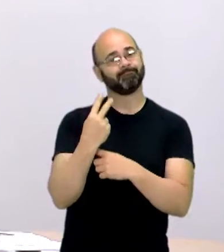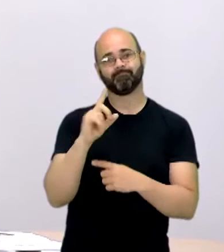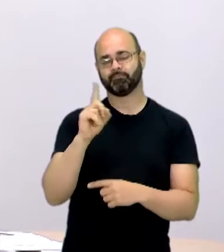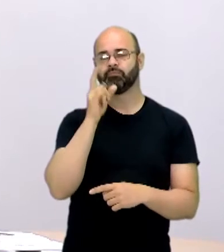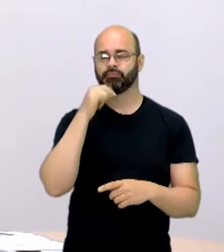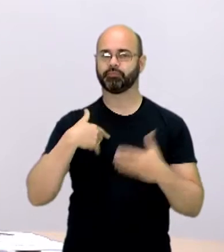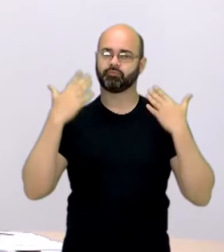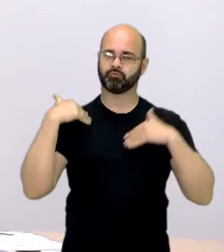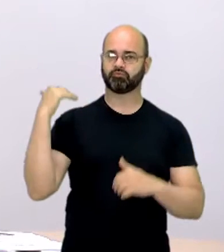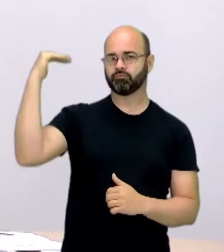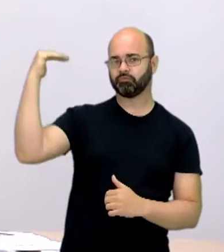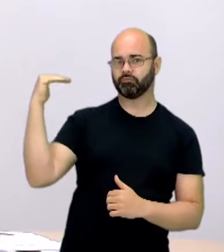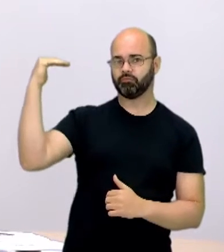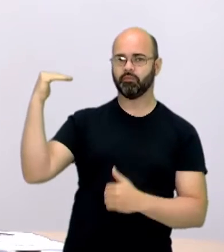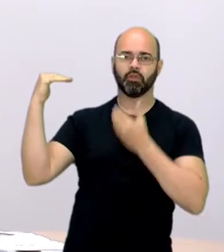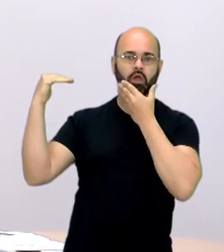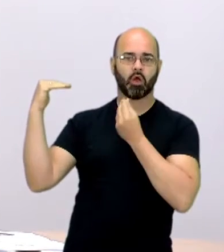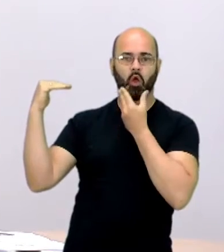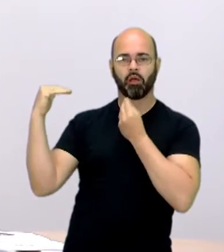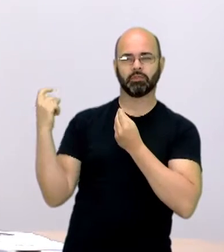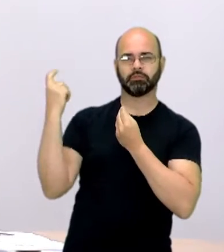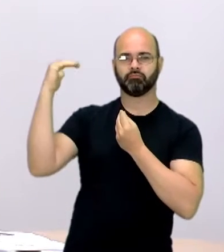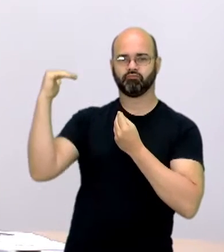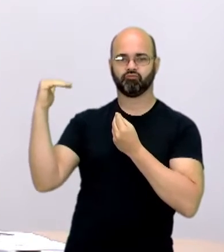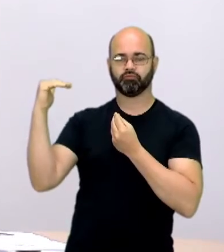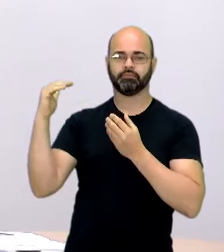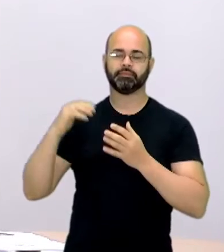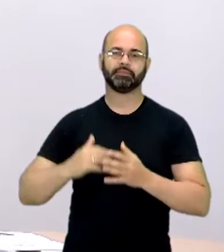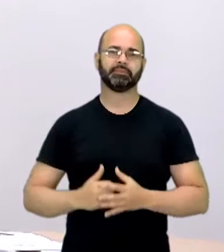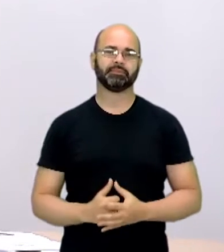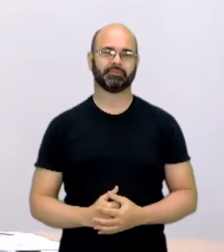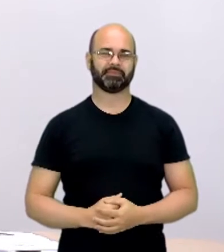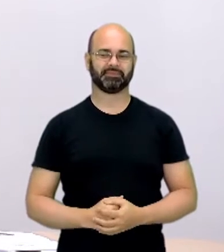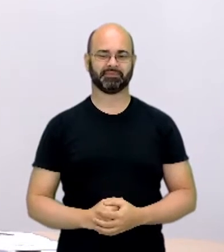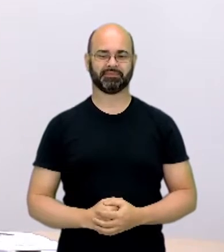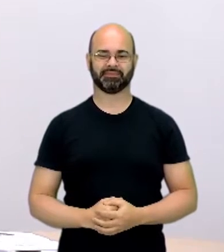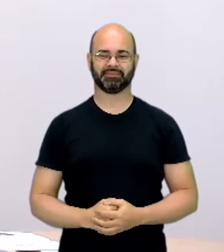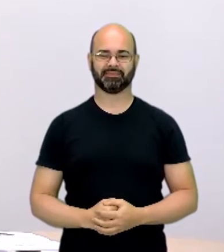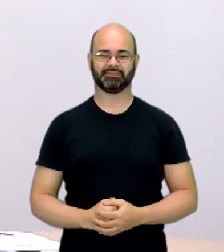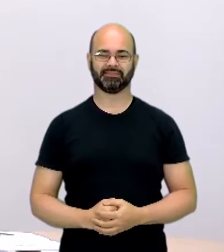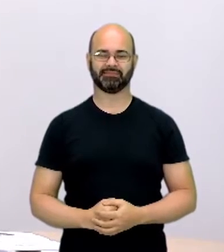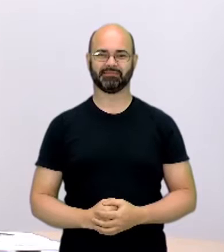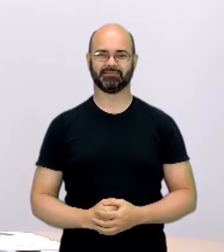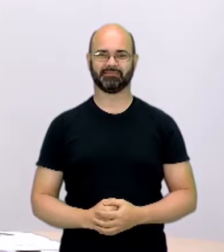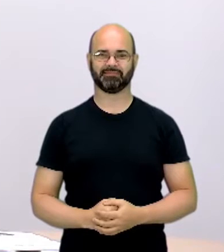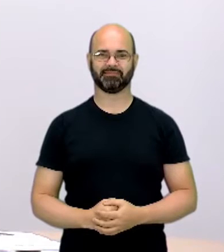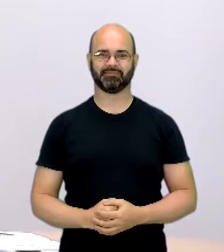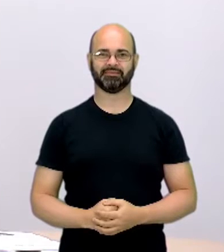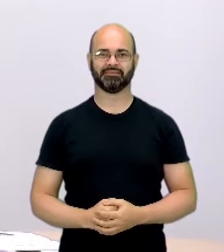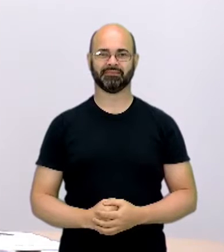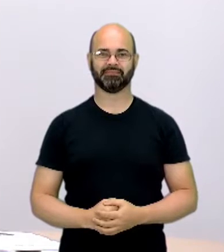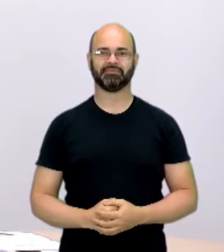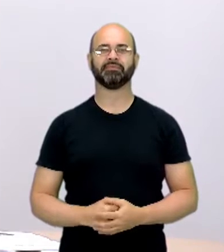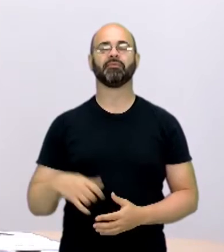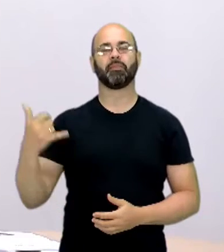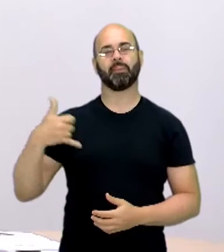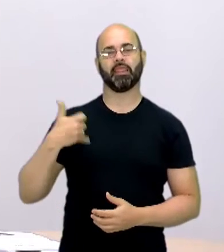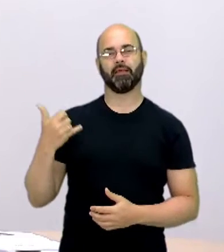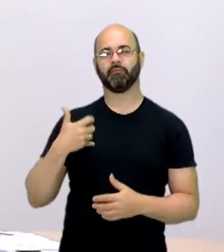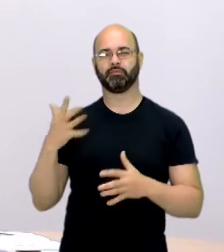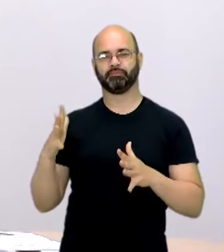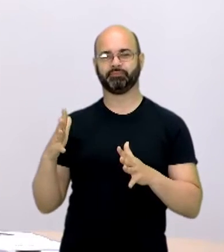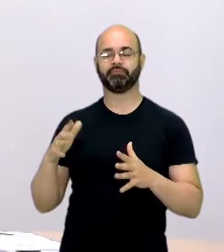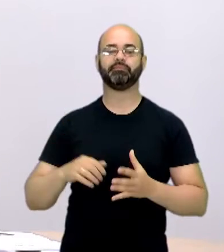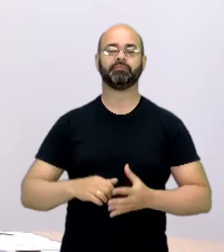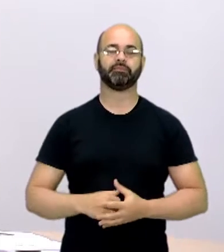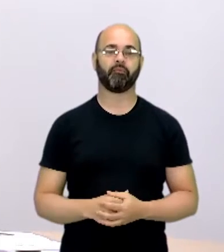a middle-aged man of medium height. Para aqueles que não conseguem me ver, eu sou um homem de meia idade, de estatura